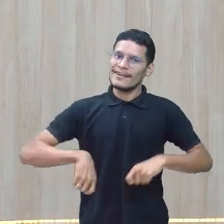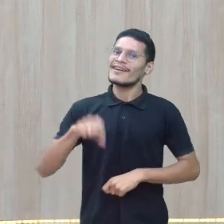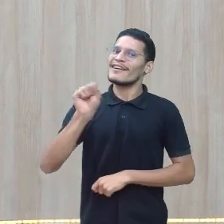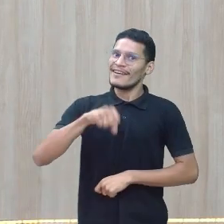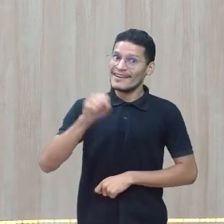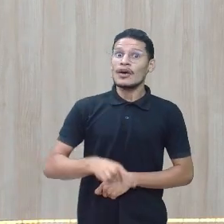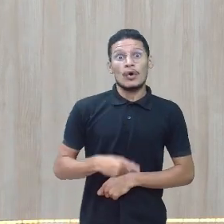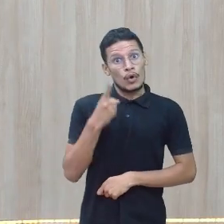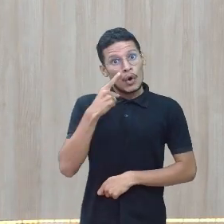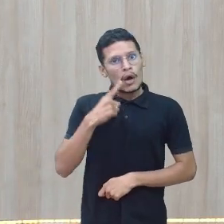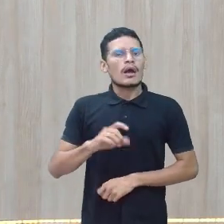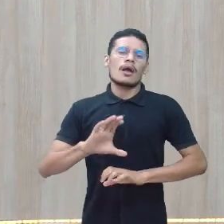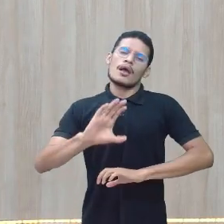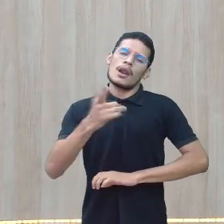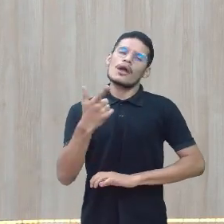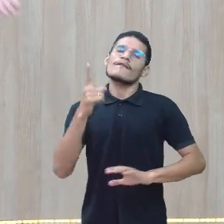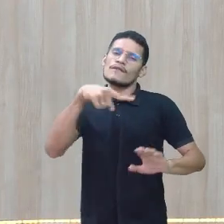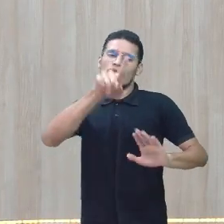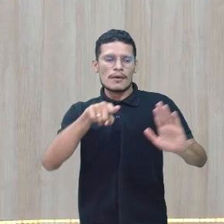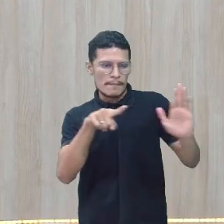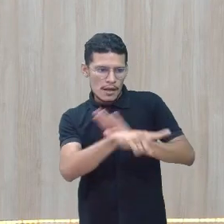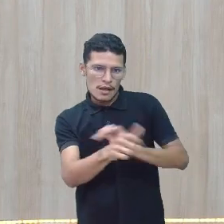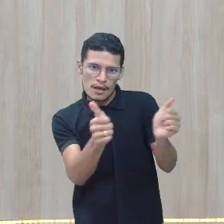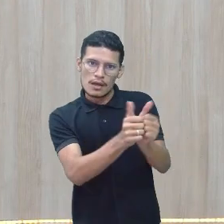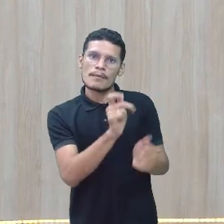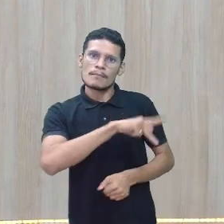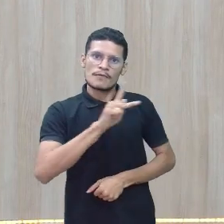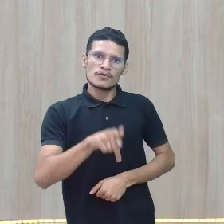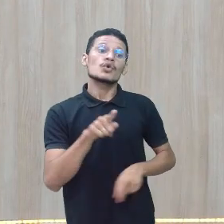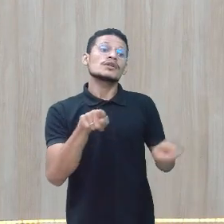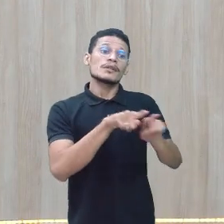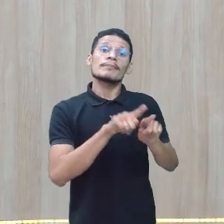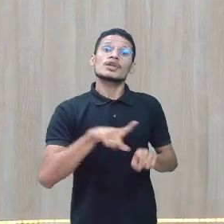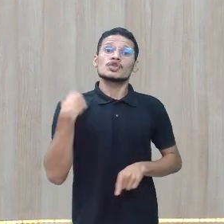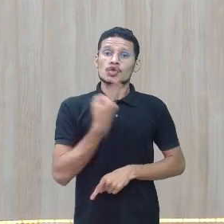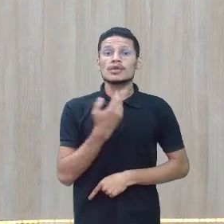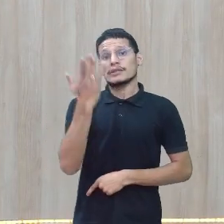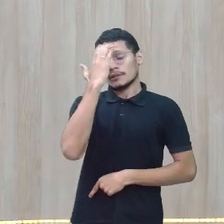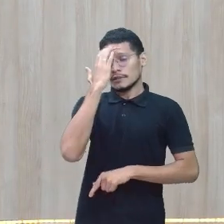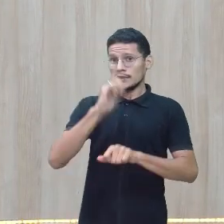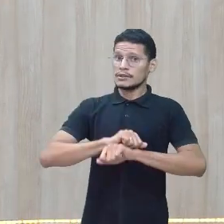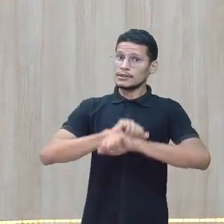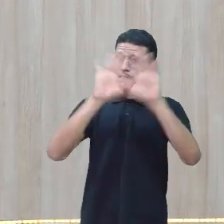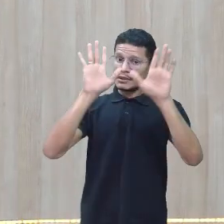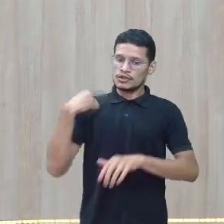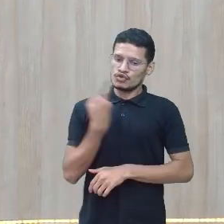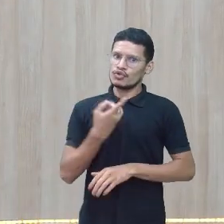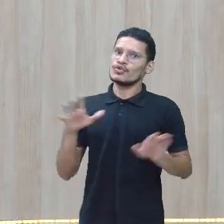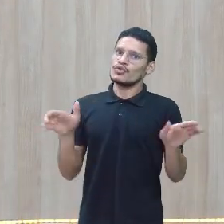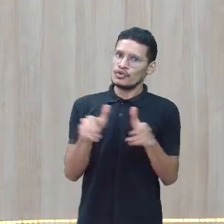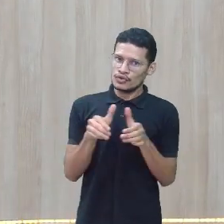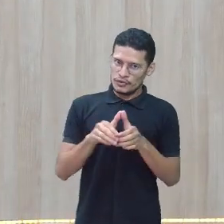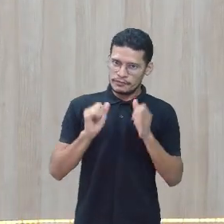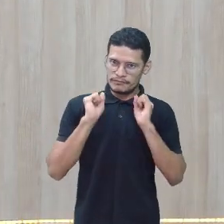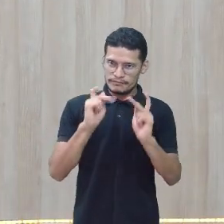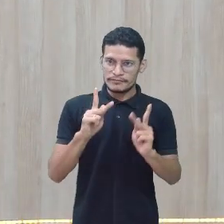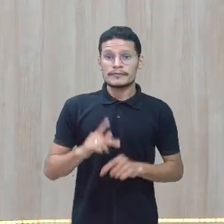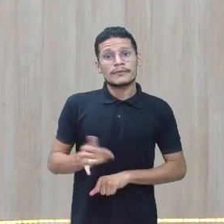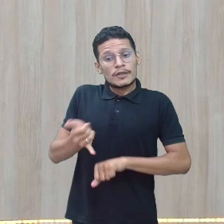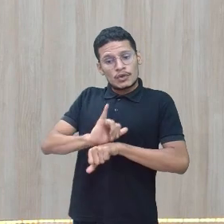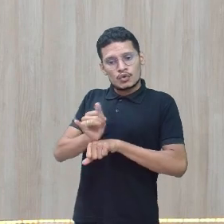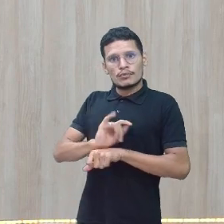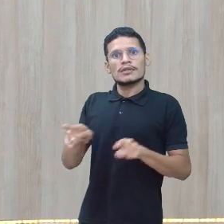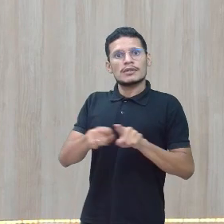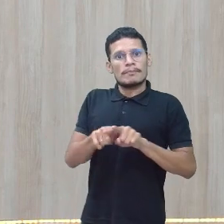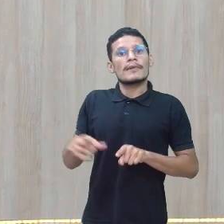de, obviamente, perguntar para o seu professor e fazer com que esse comentário chegue aqui até toda a nossa equipe, né? Lá no YouTube